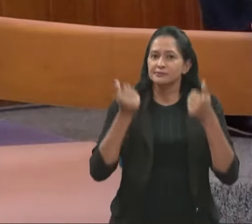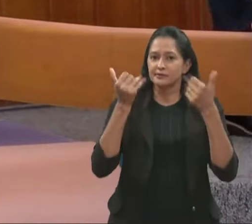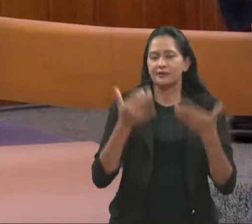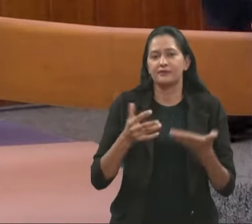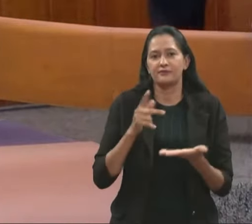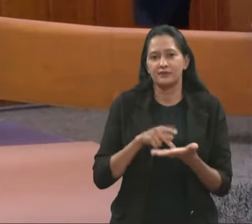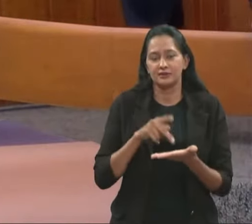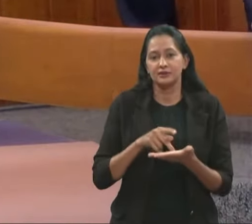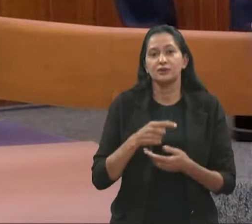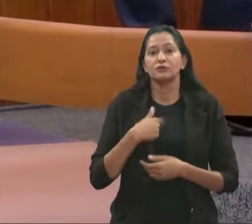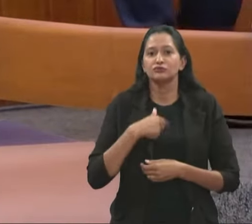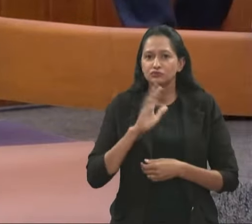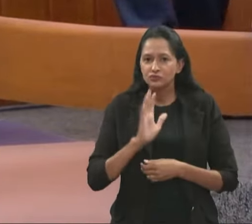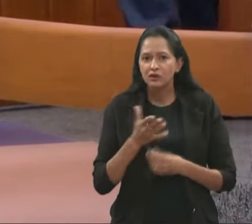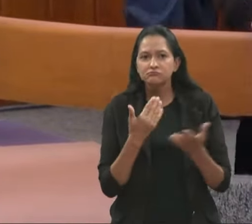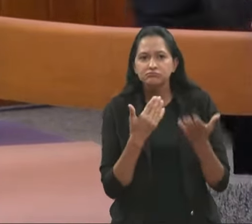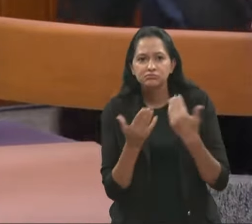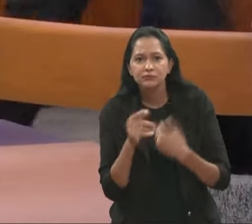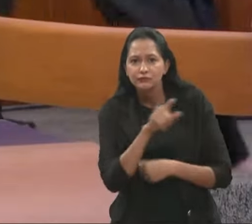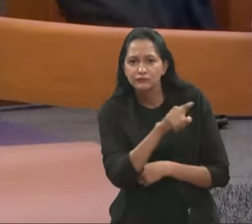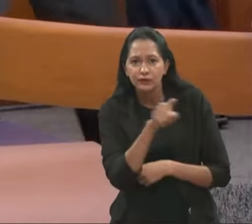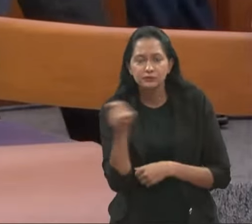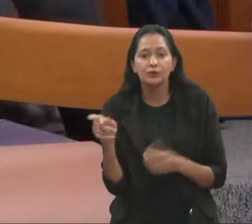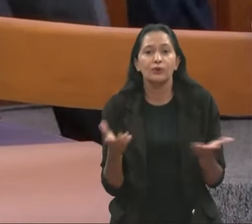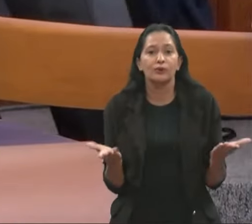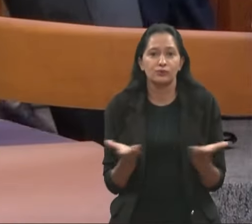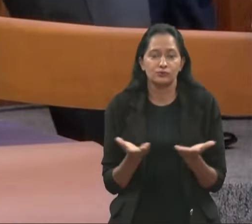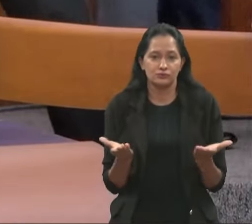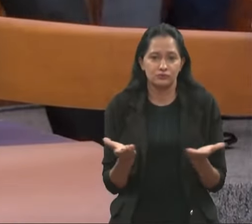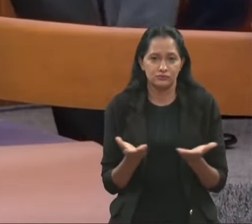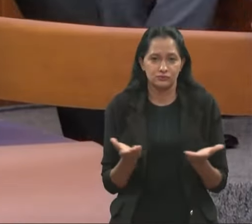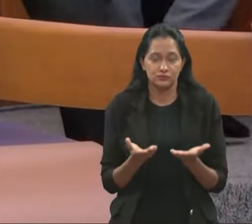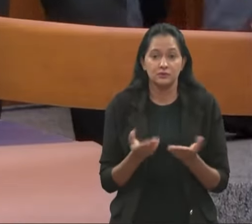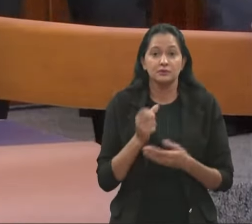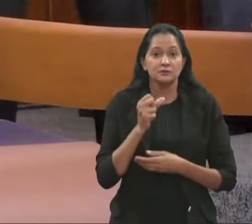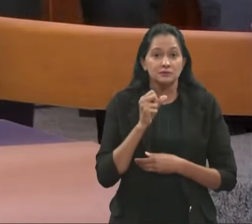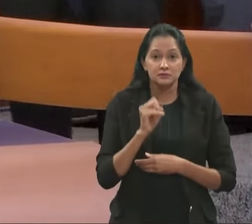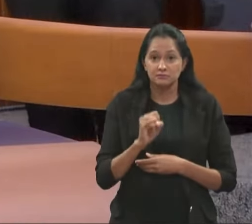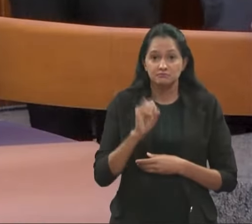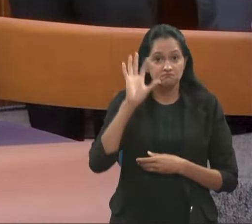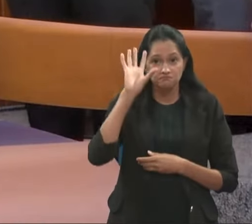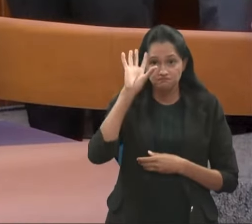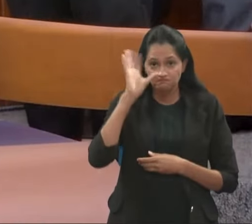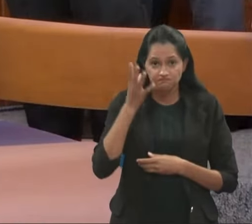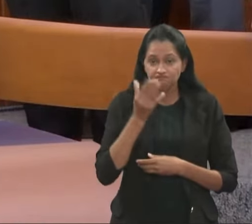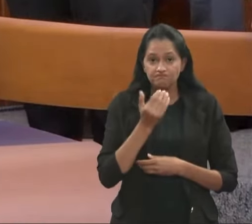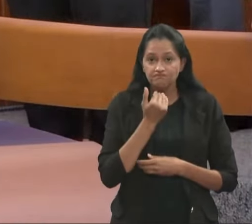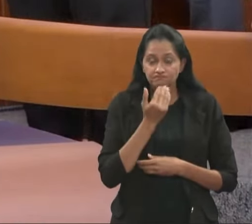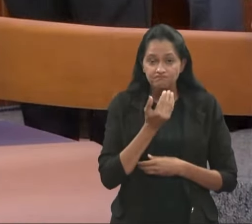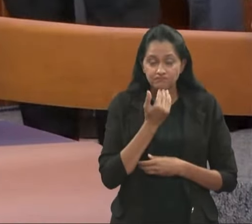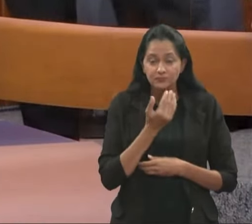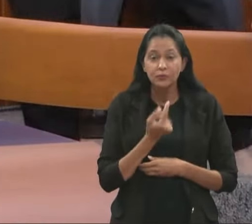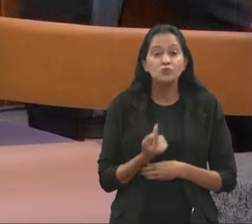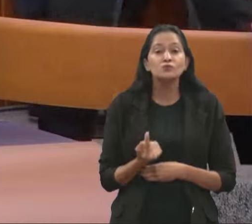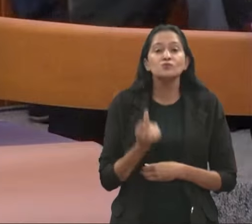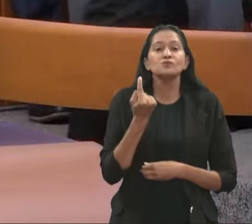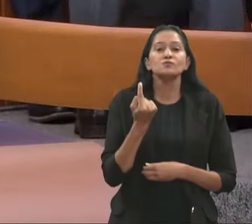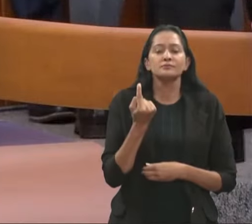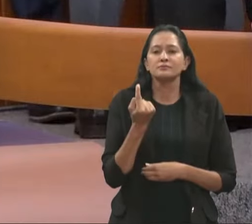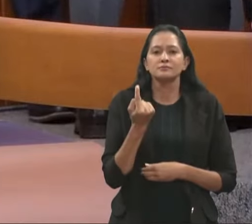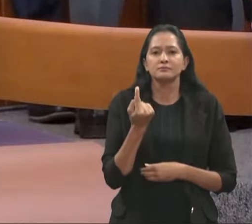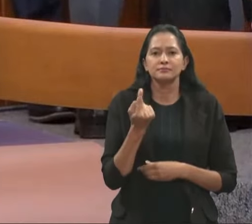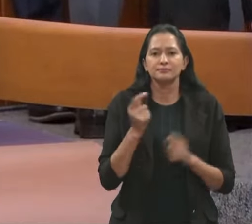aí hoje. Se não achar uma saída para vocês, a única pessoa, amigão, eu tive